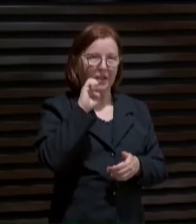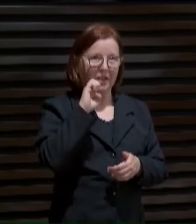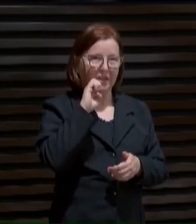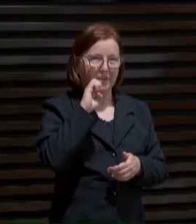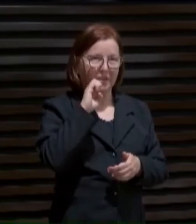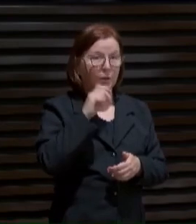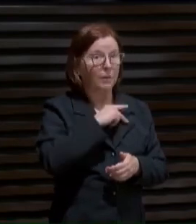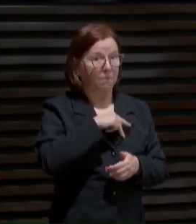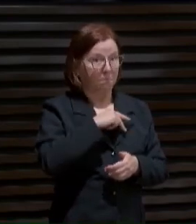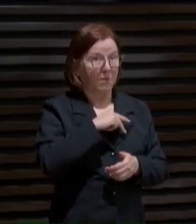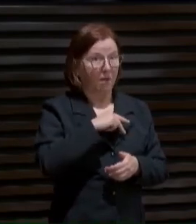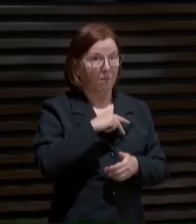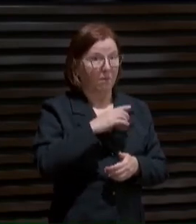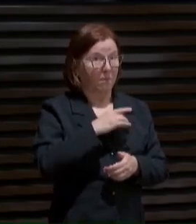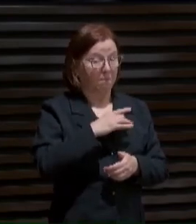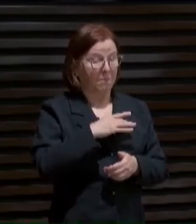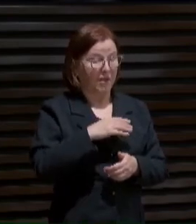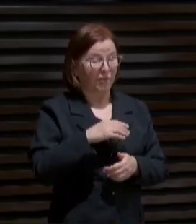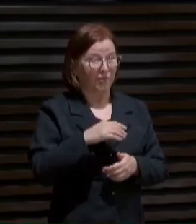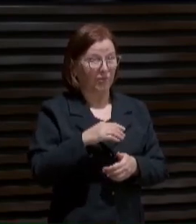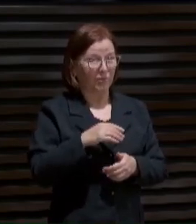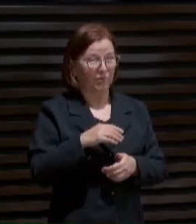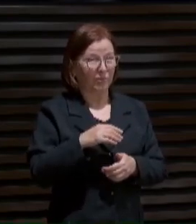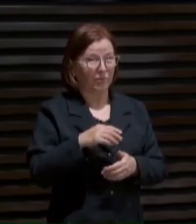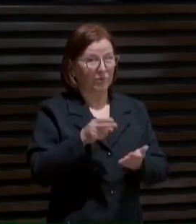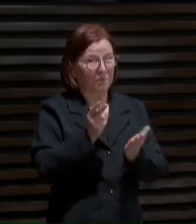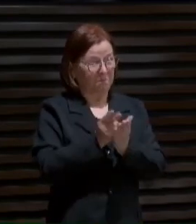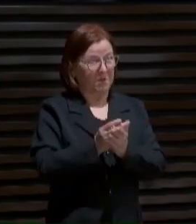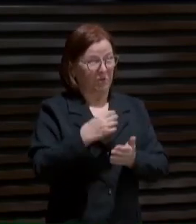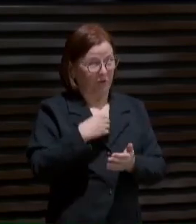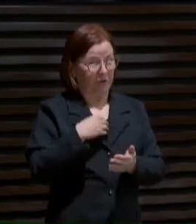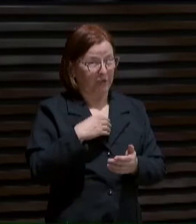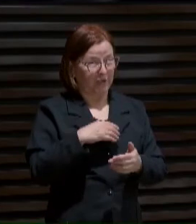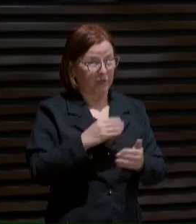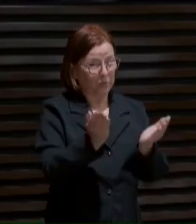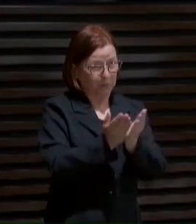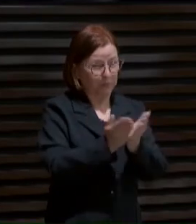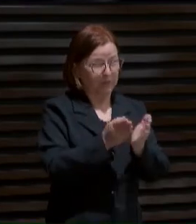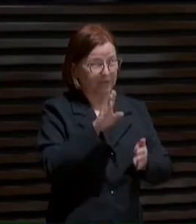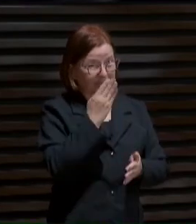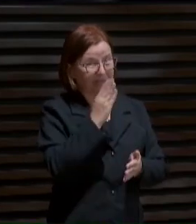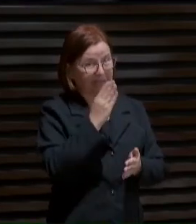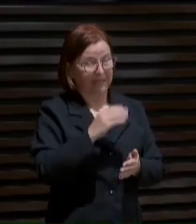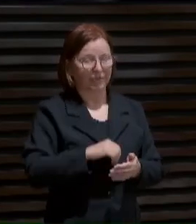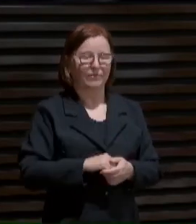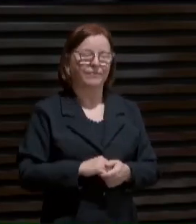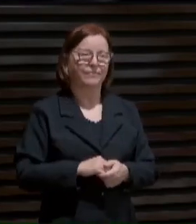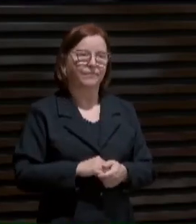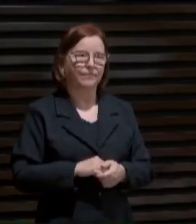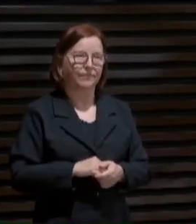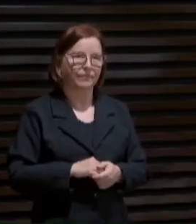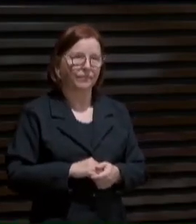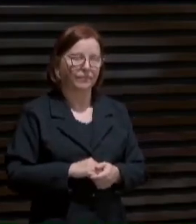e da mesma maneira aqueles irmãos fosse o nando's E então a coisa Sutil